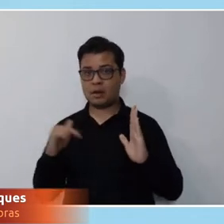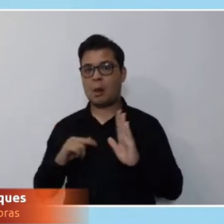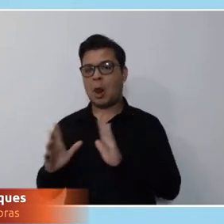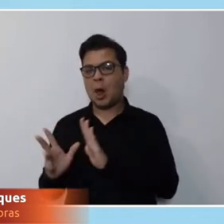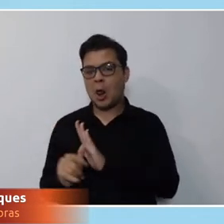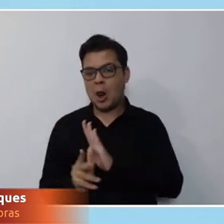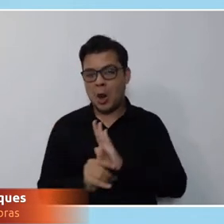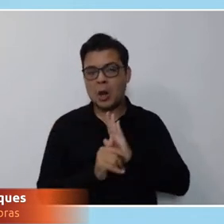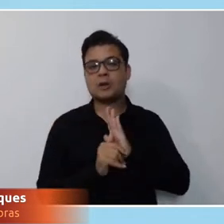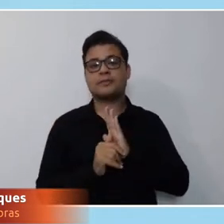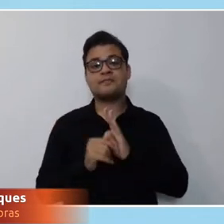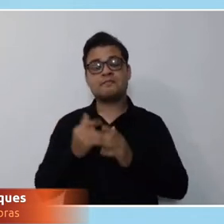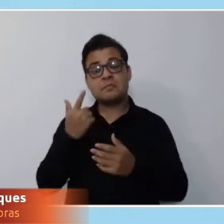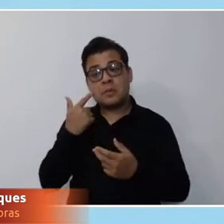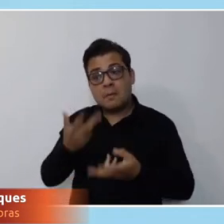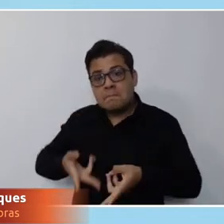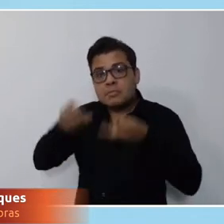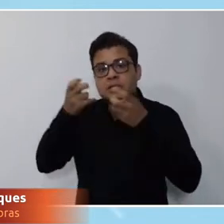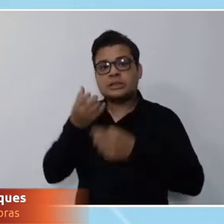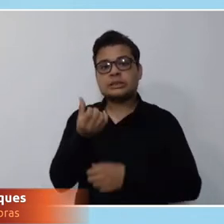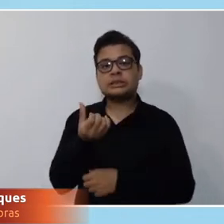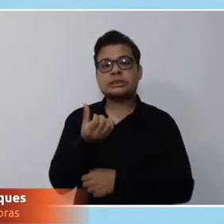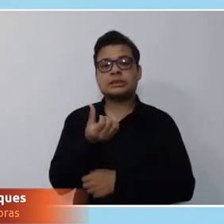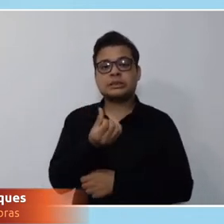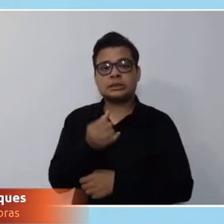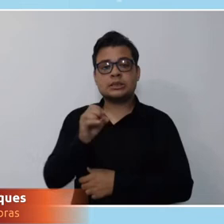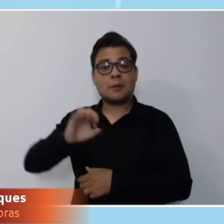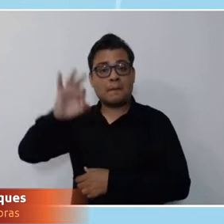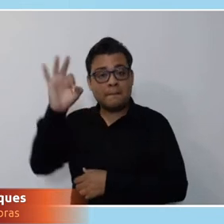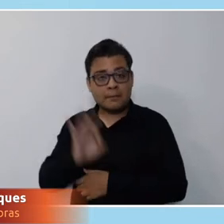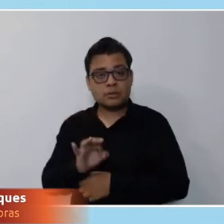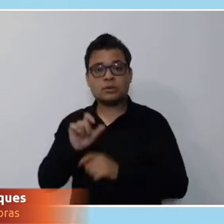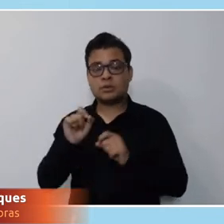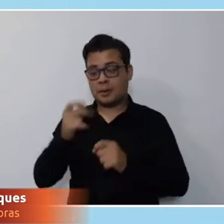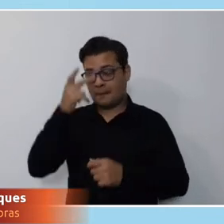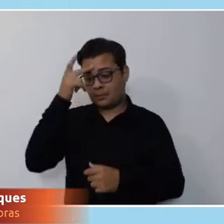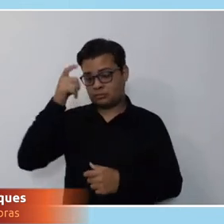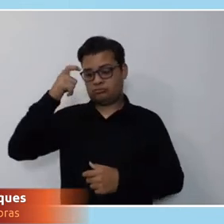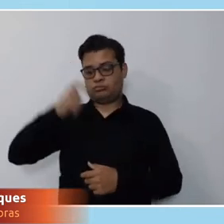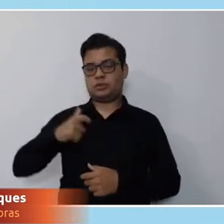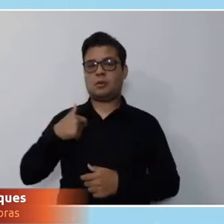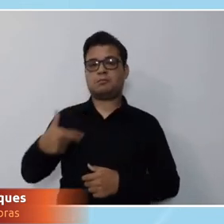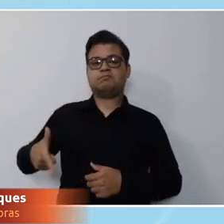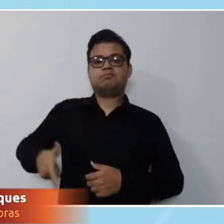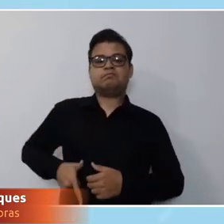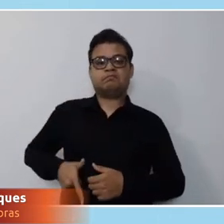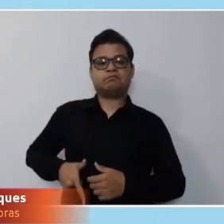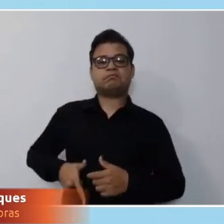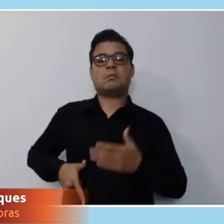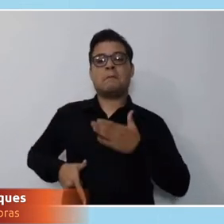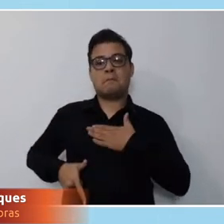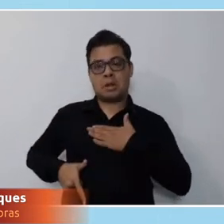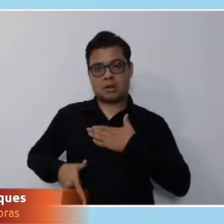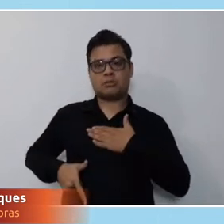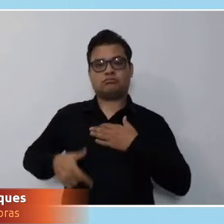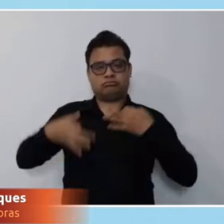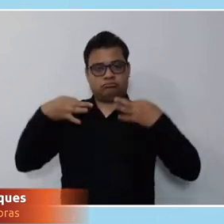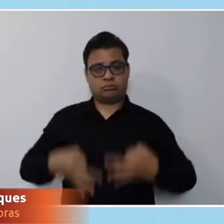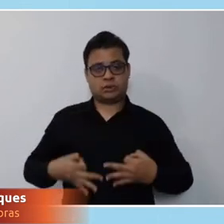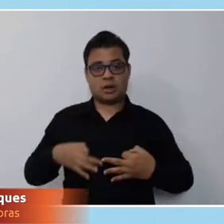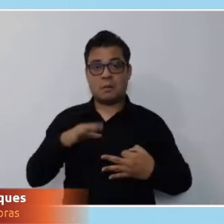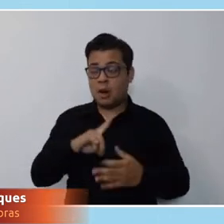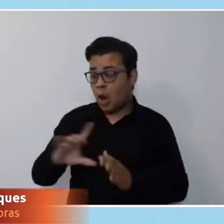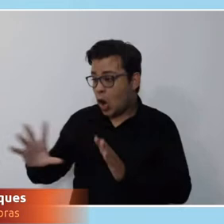60% dos casos, a arma foi levada do proprietário legal por meio de furto, sem a necessidade de violência e